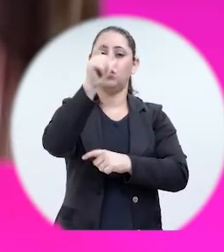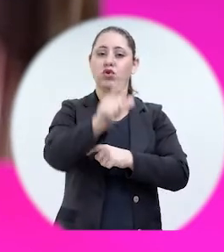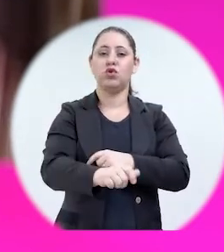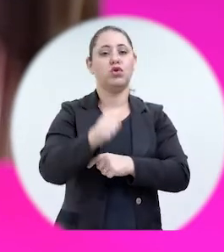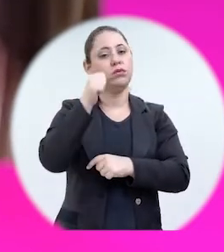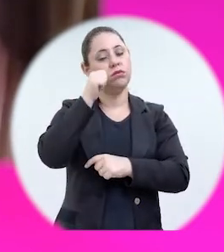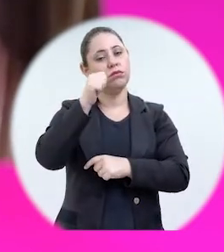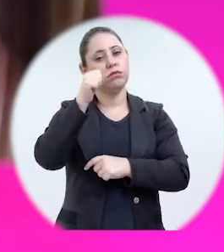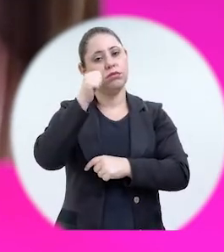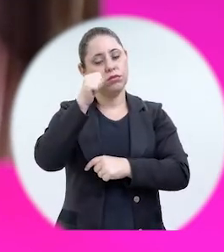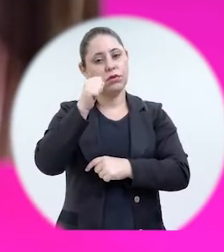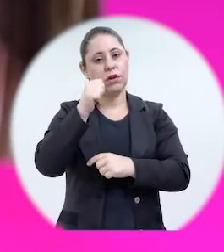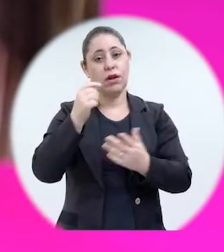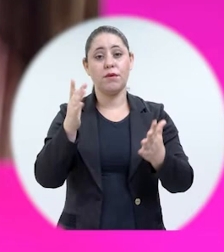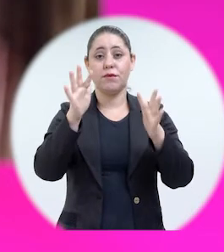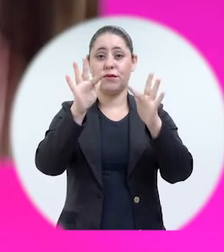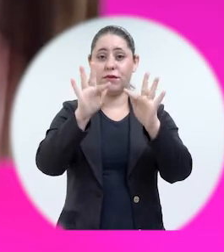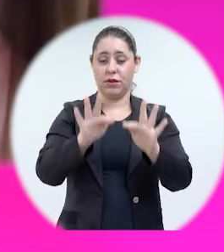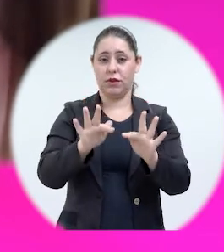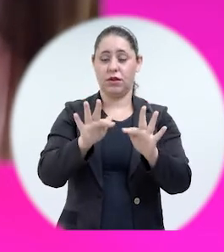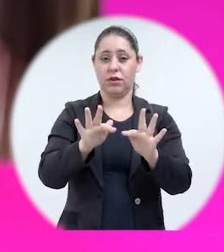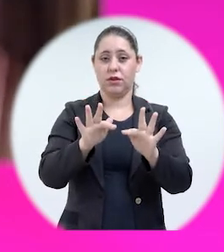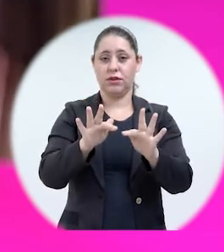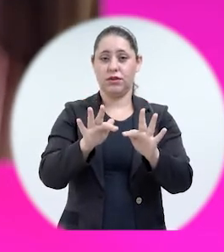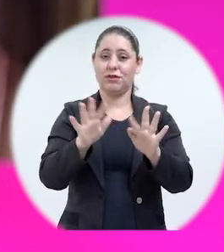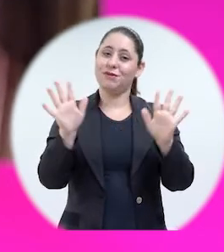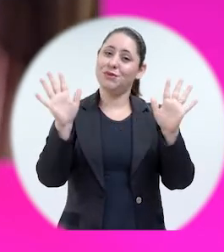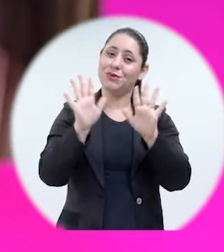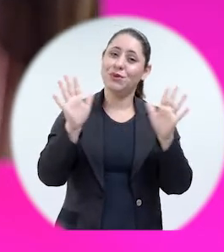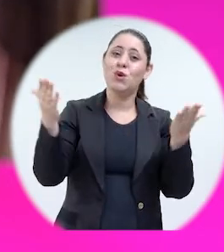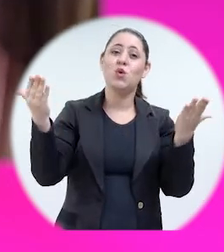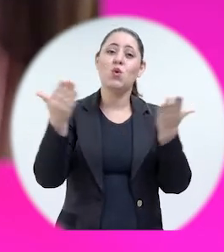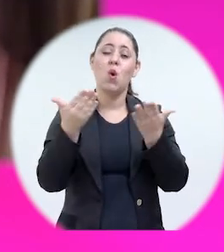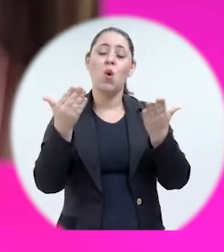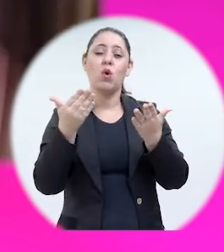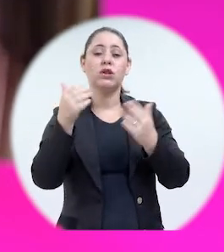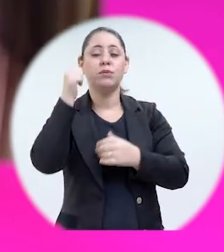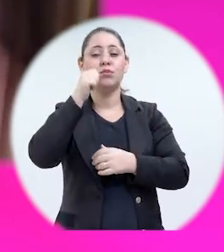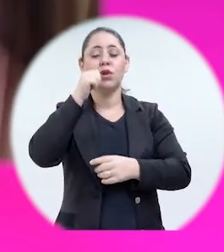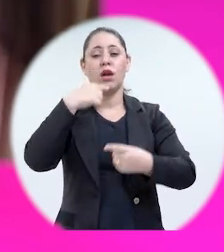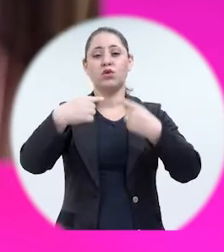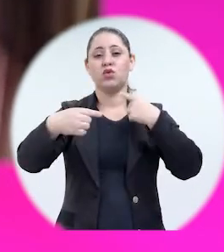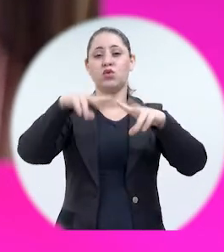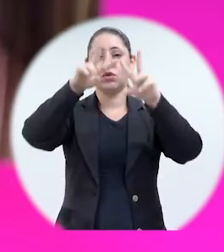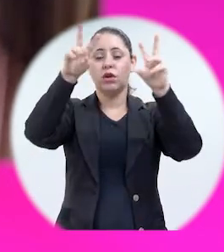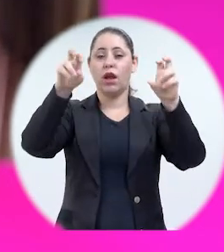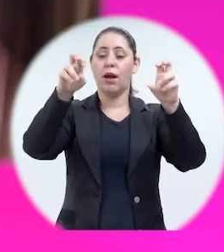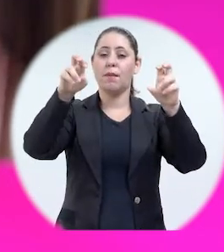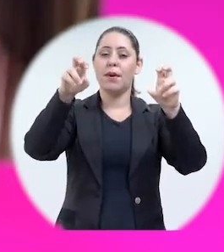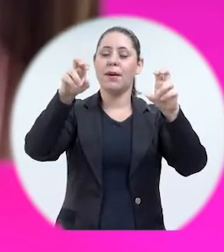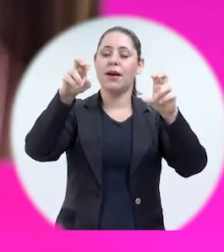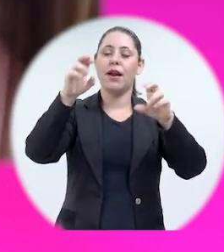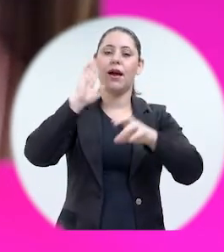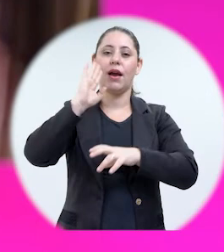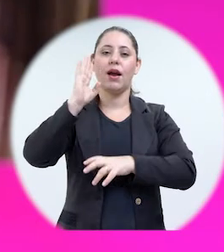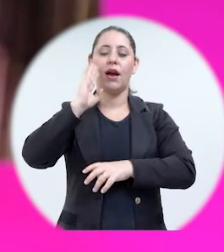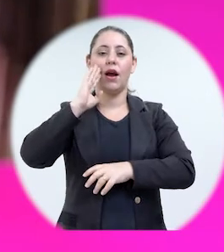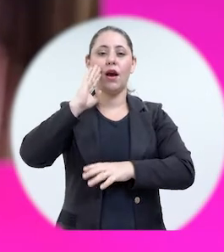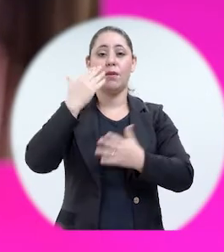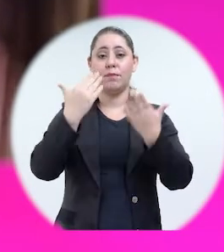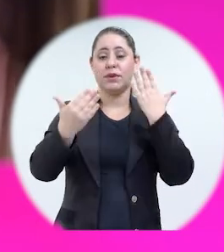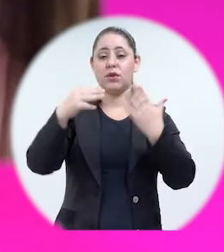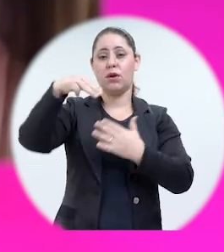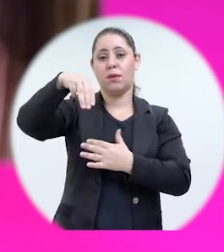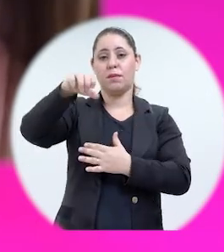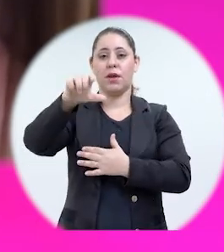numa morte de uma mulher. E para a gente finalizar, para a gente se despedir aqui dessa edição do Mulheres em Debate, com um tema muito bacana,